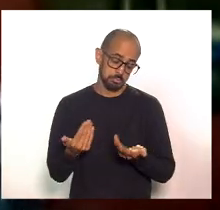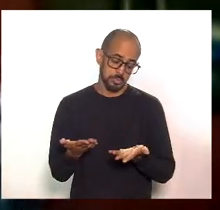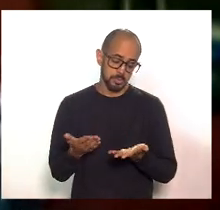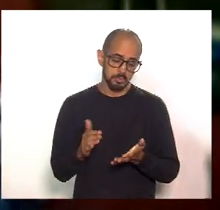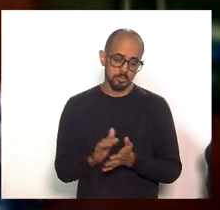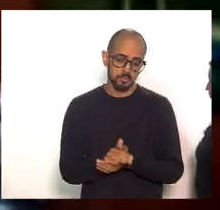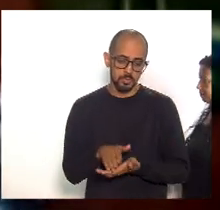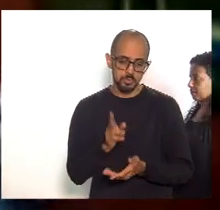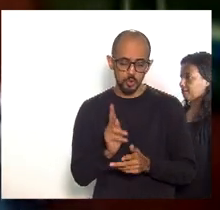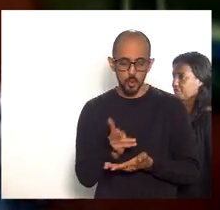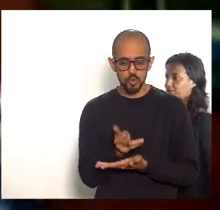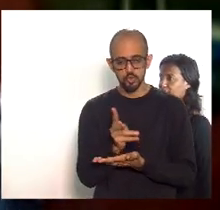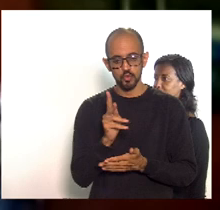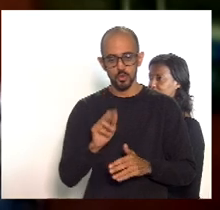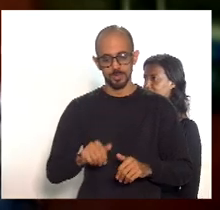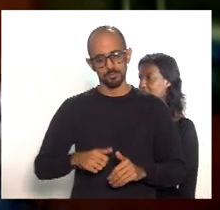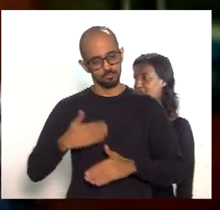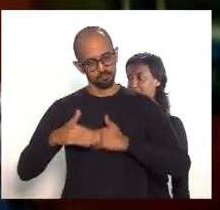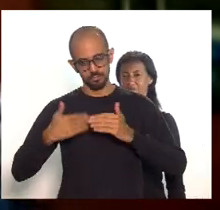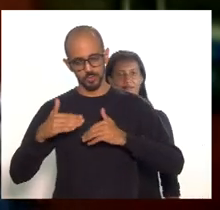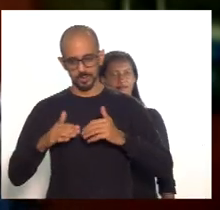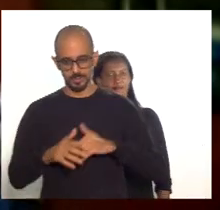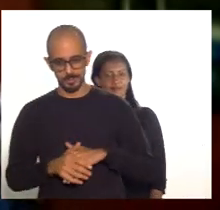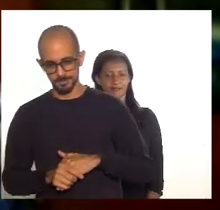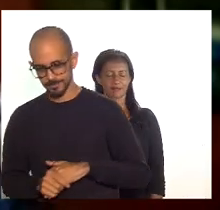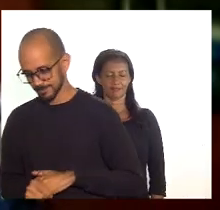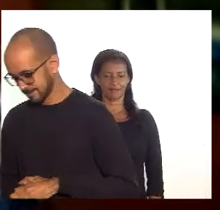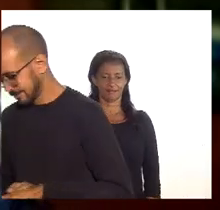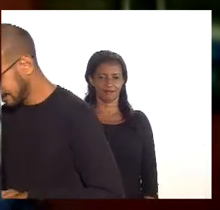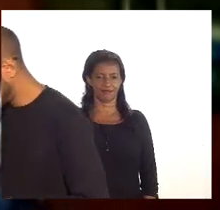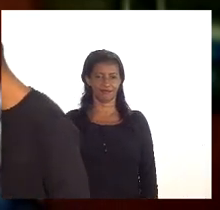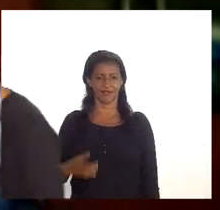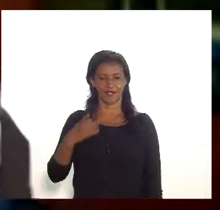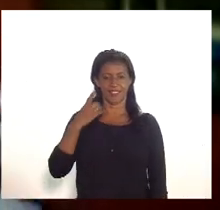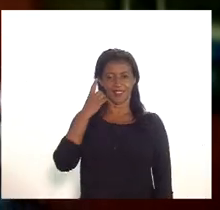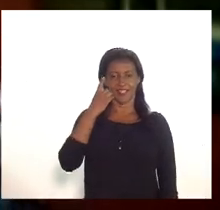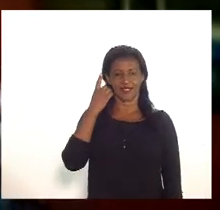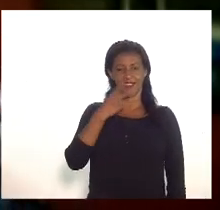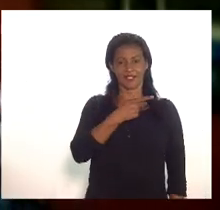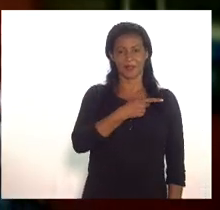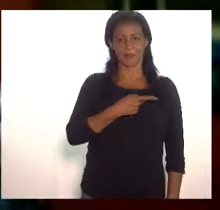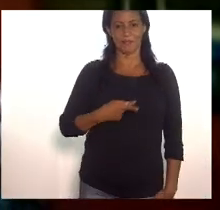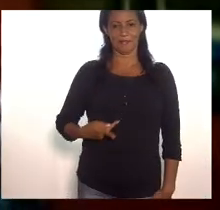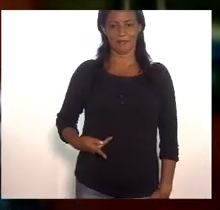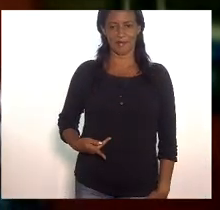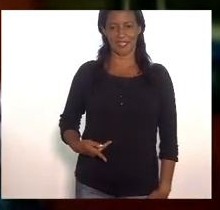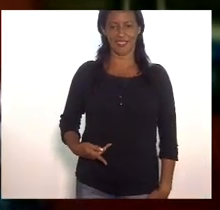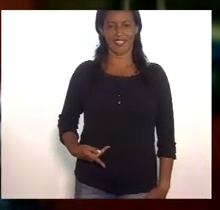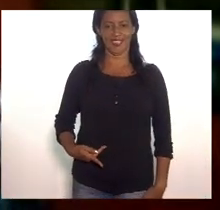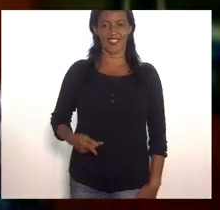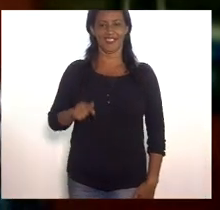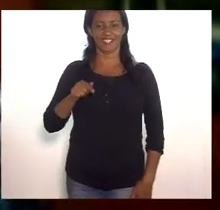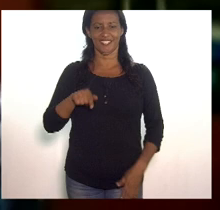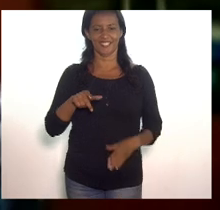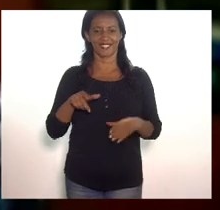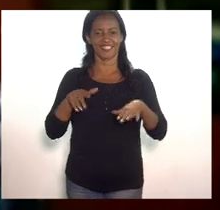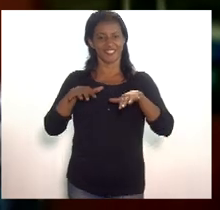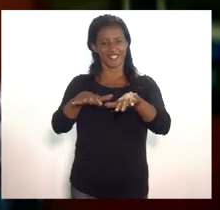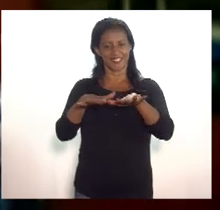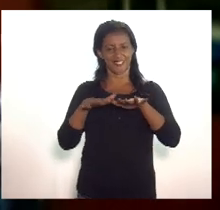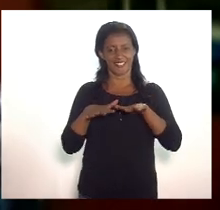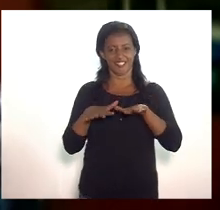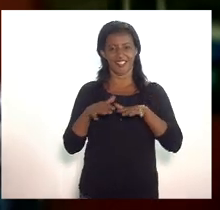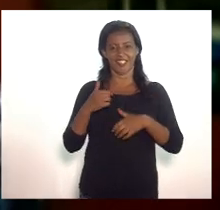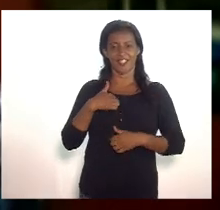vamos seguir em frente, é vida que segue, entendeu? Deputado Jair Bittencourt, presidente desta sessão, então eu